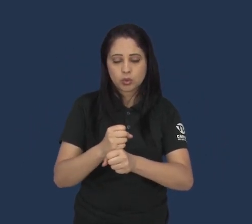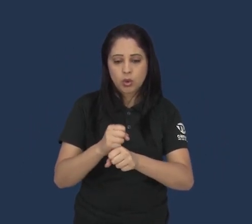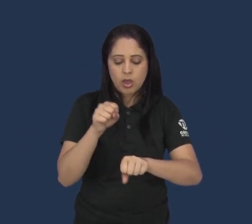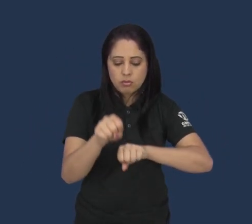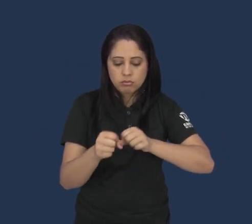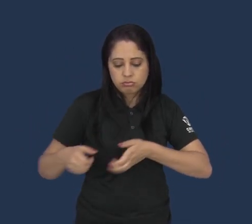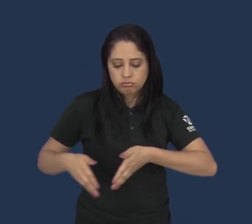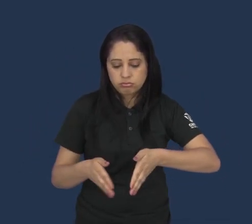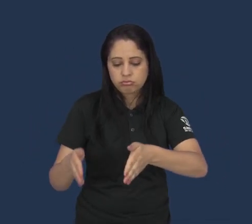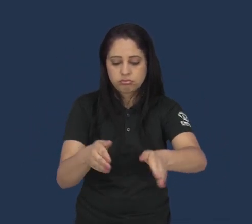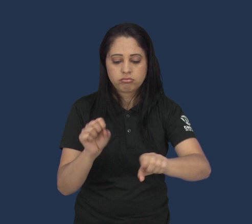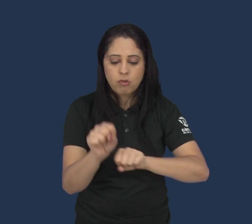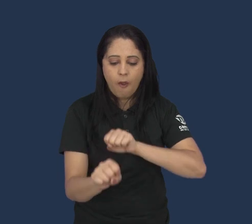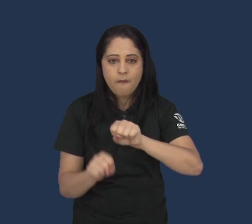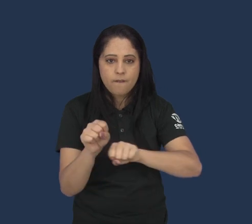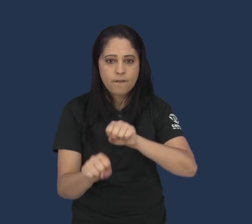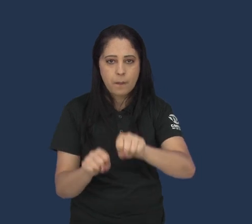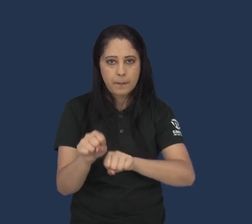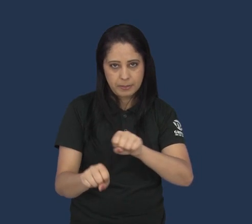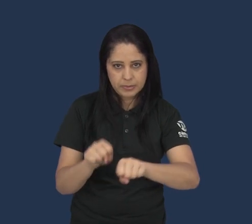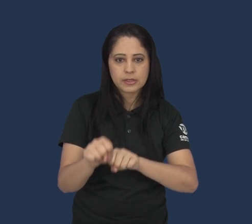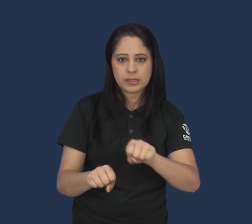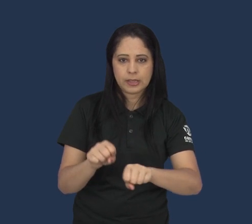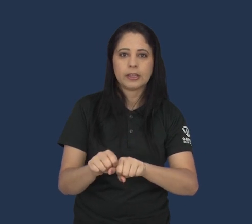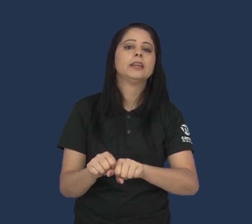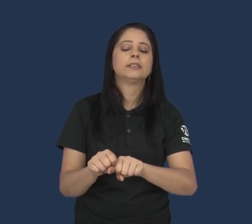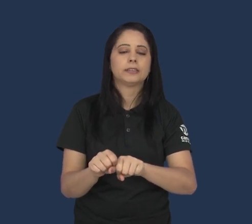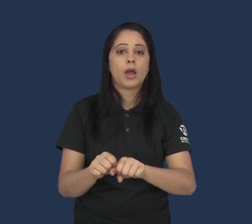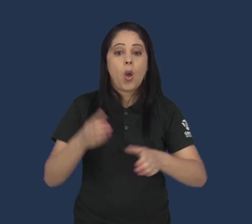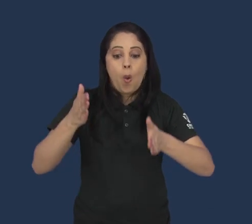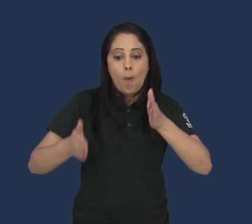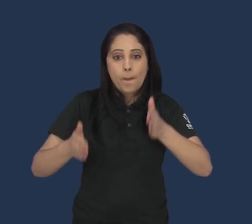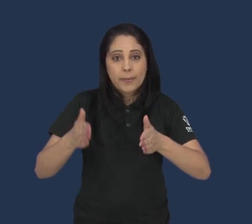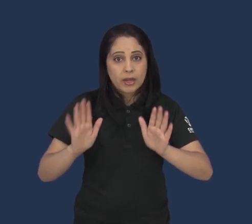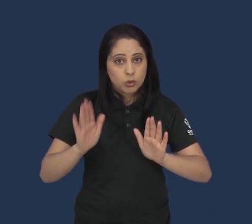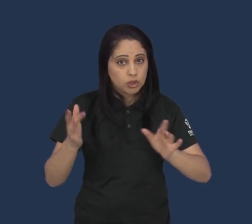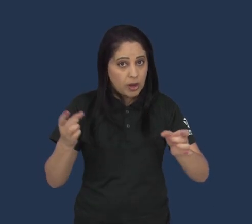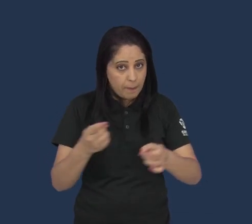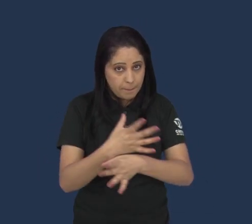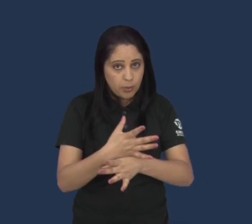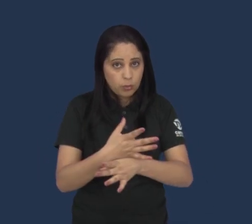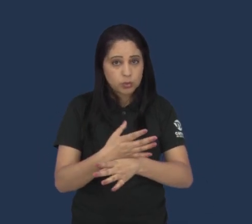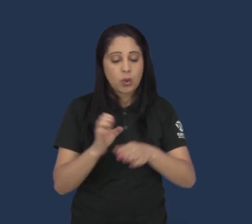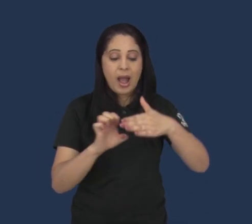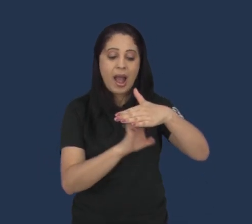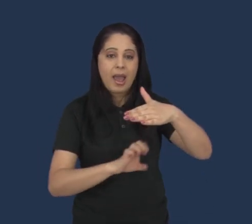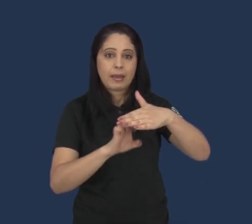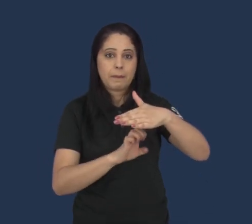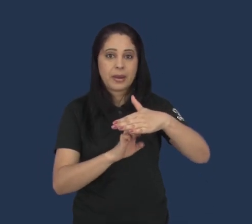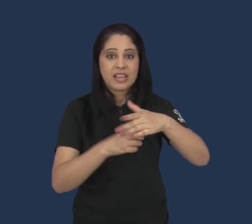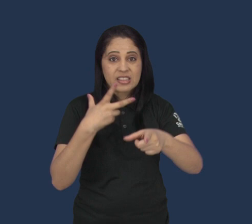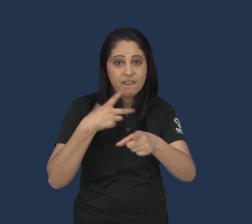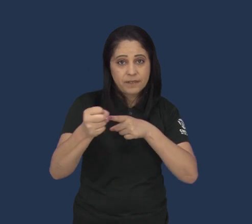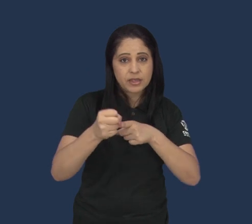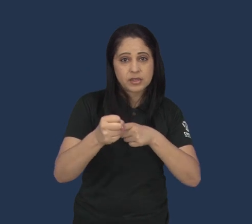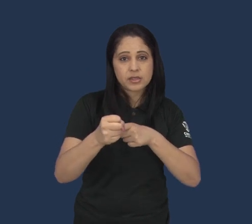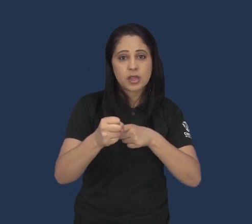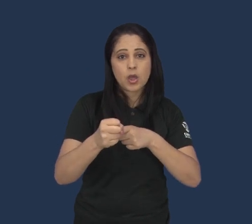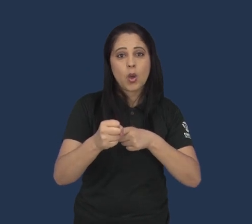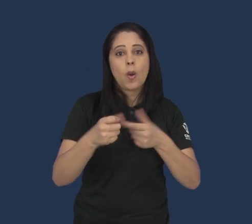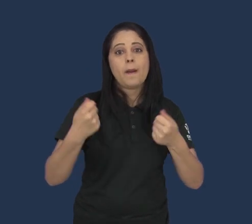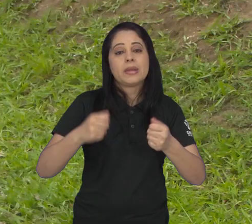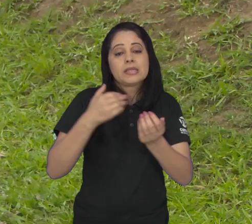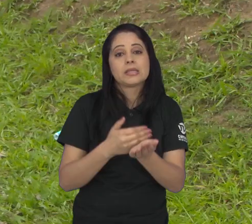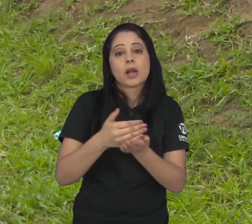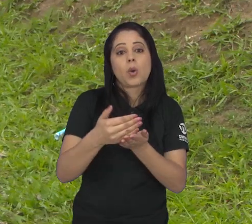no local terminados os prazos de envio e análise de propostas a empresa vencedora tem até seis meses para iniciar